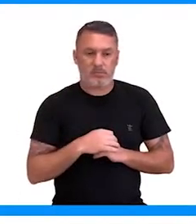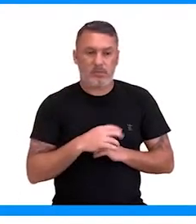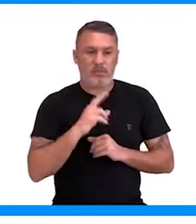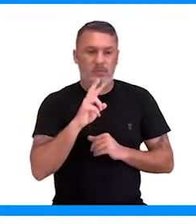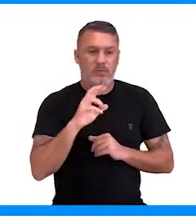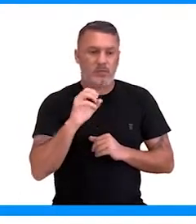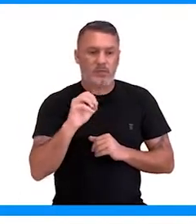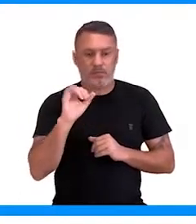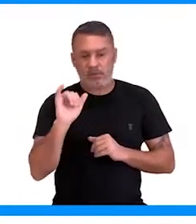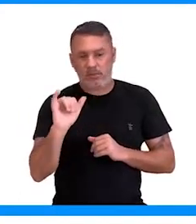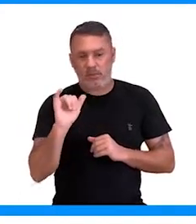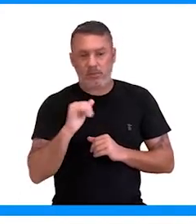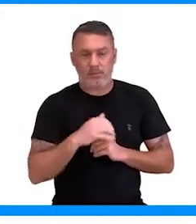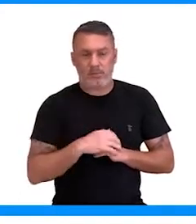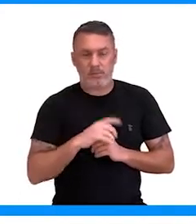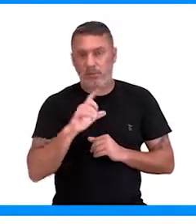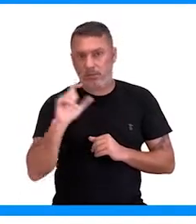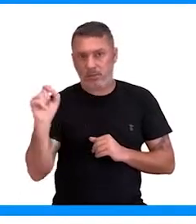V0y,